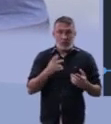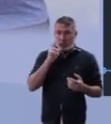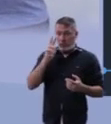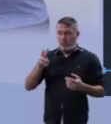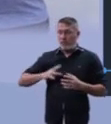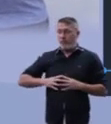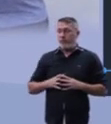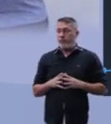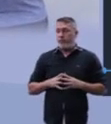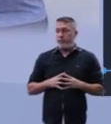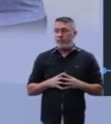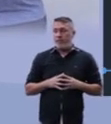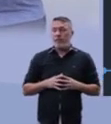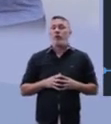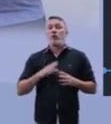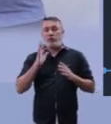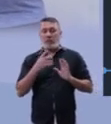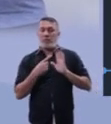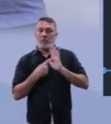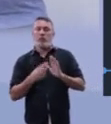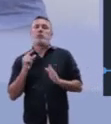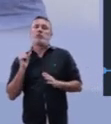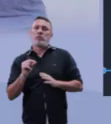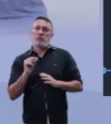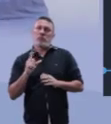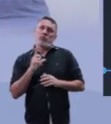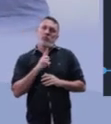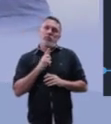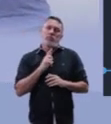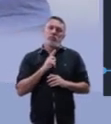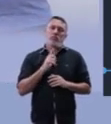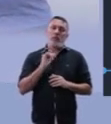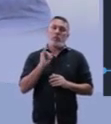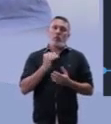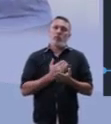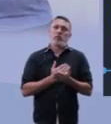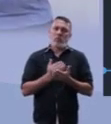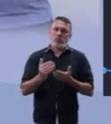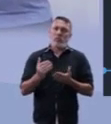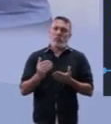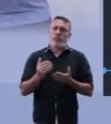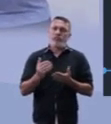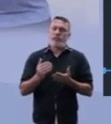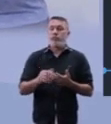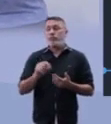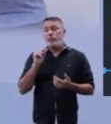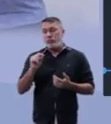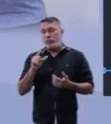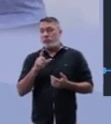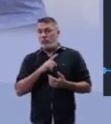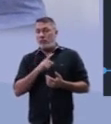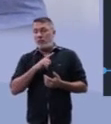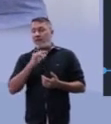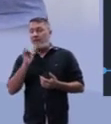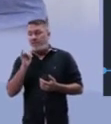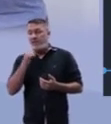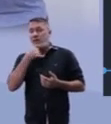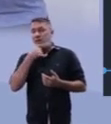intolerantes. Opa! Ele já apresenta ali o que ele falou na introdução.